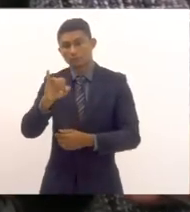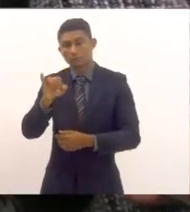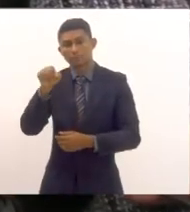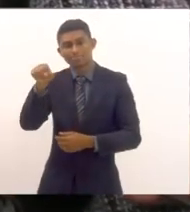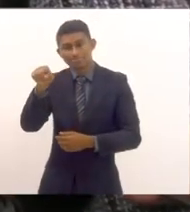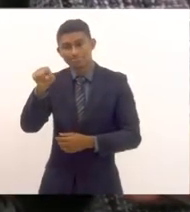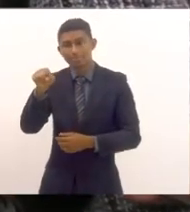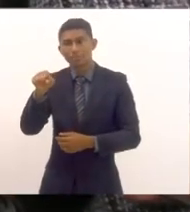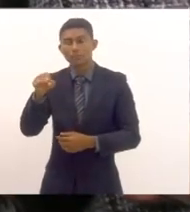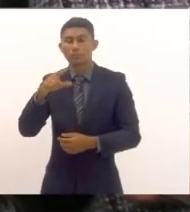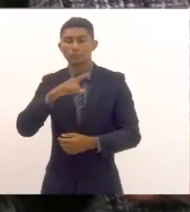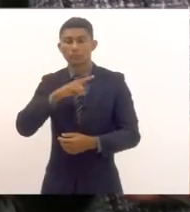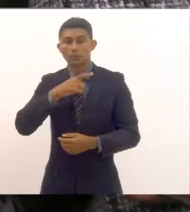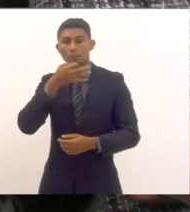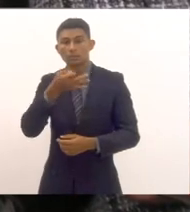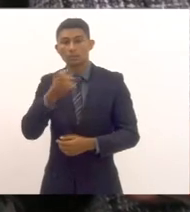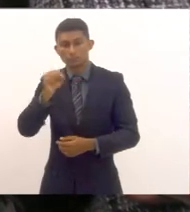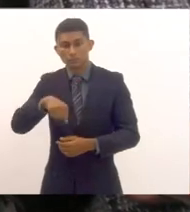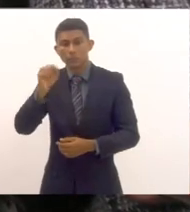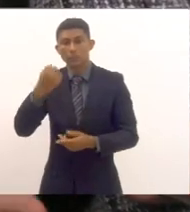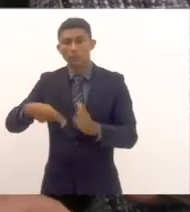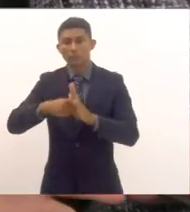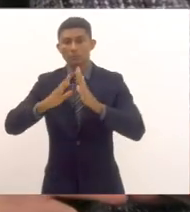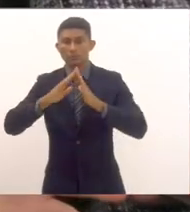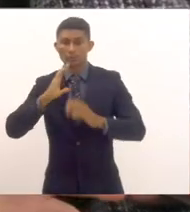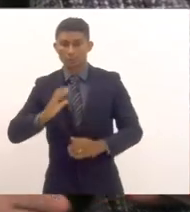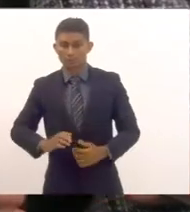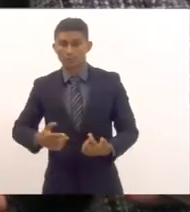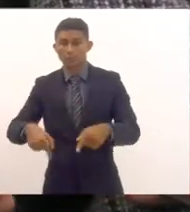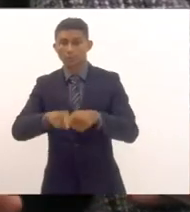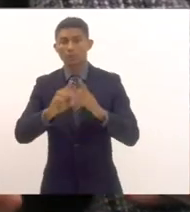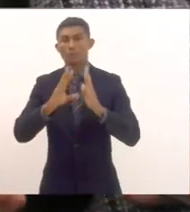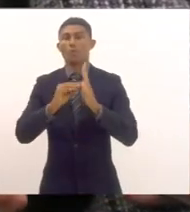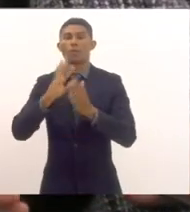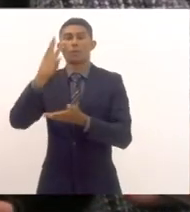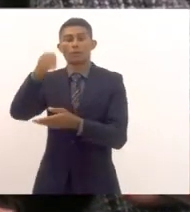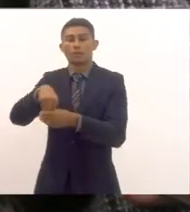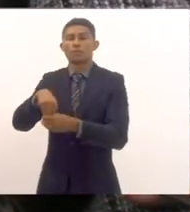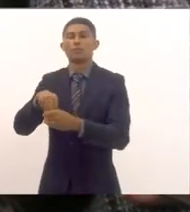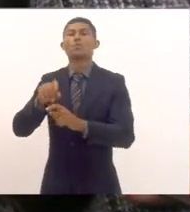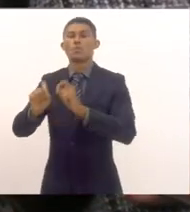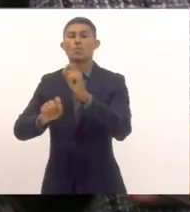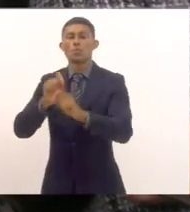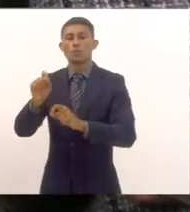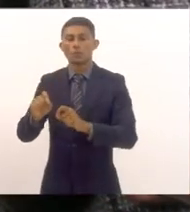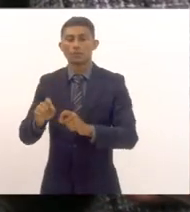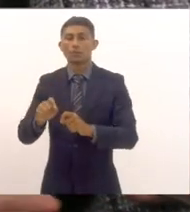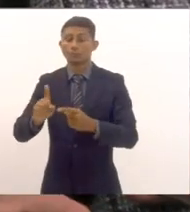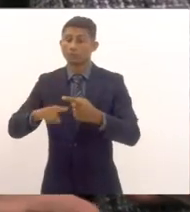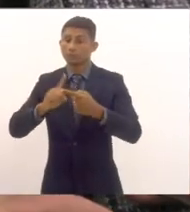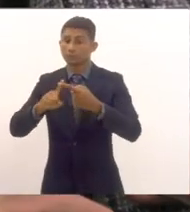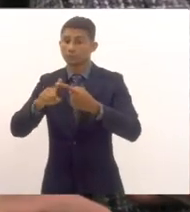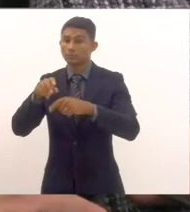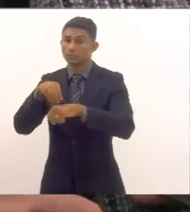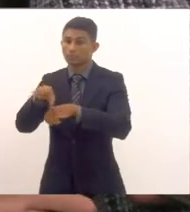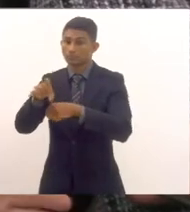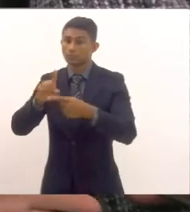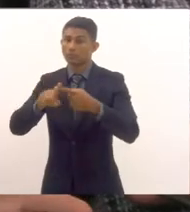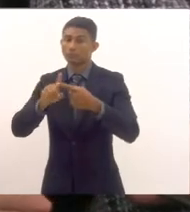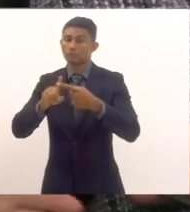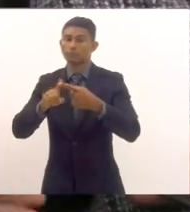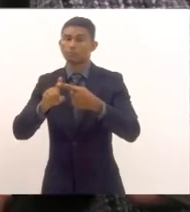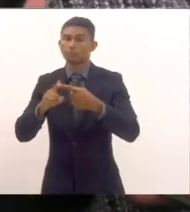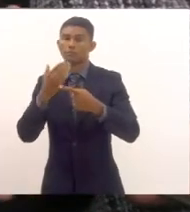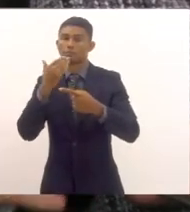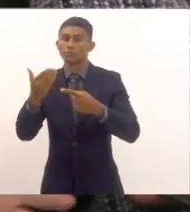passe parecer favorável da casa civil e o conteúdo do mesmo está primeira requisição que